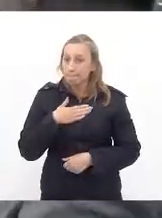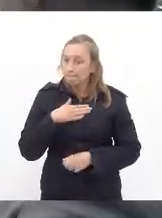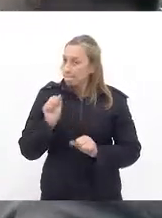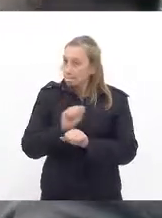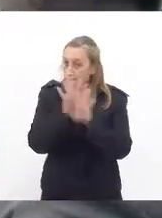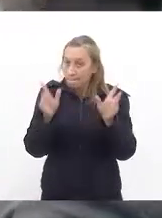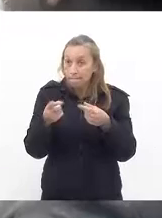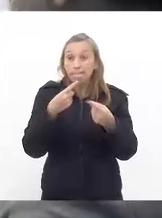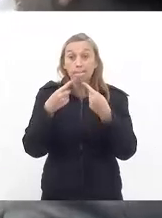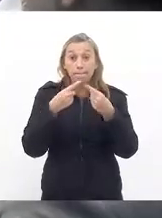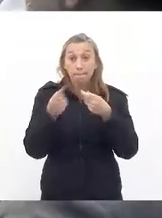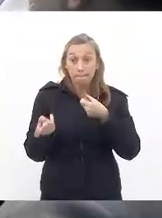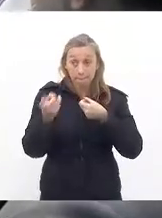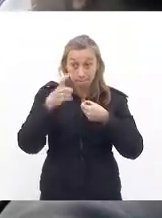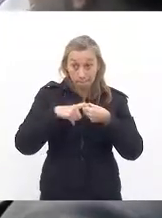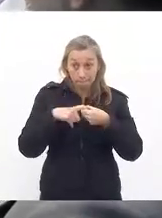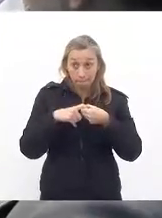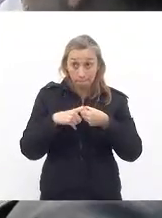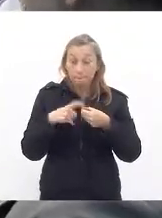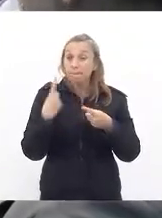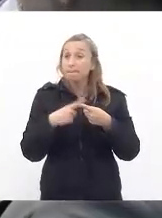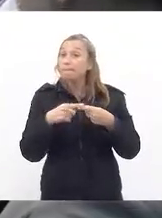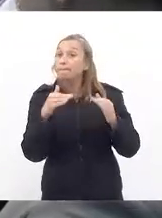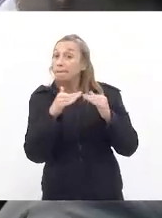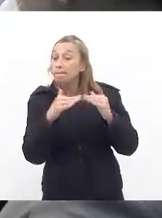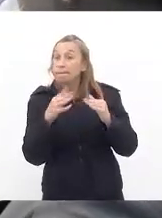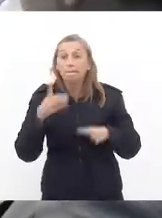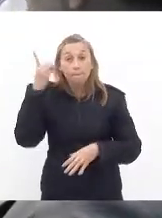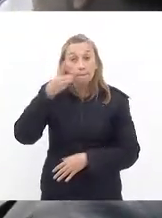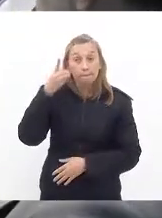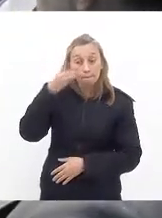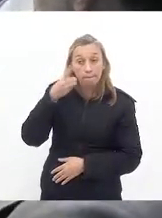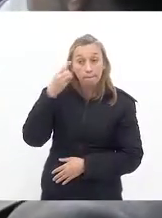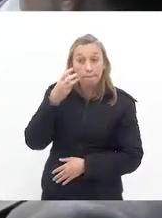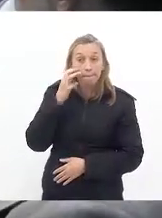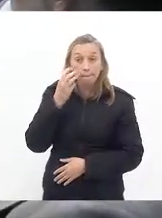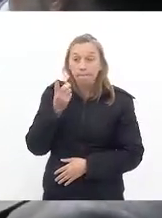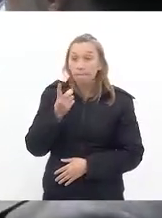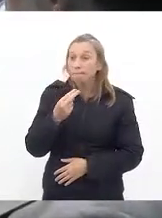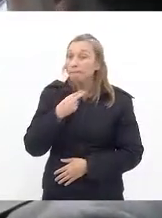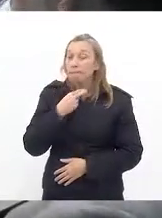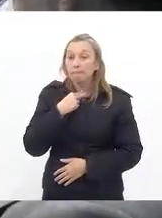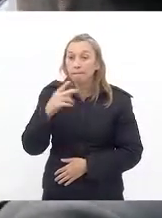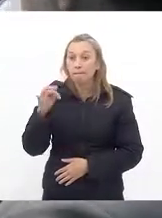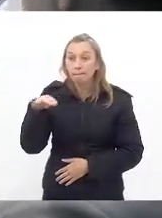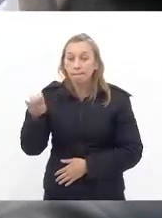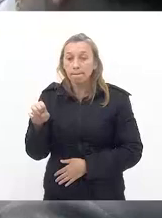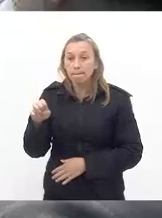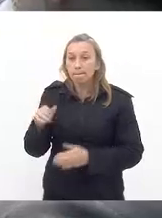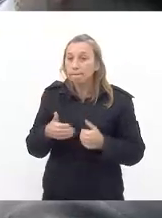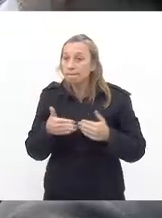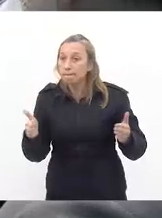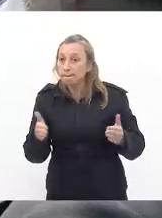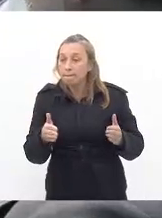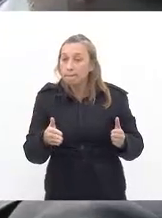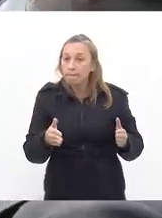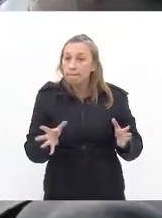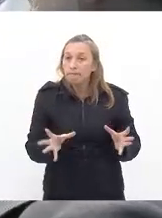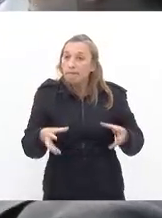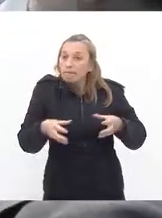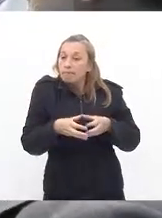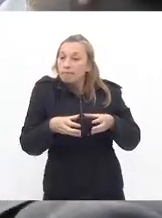Claro agenda discussão deve voltar porque eu concordo com o deputado waldeck que o suplente não pode abrir a divergência quando a